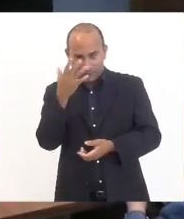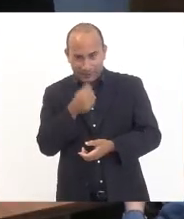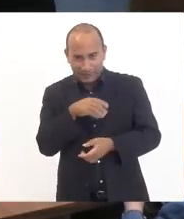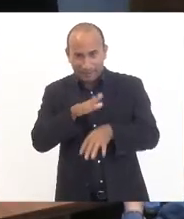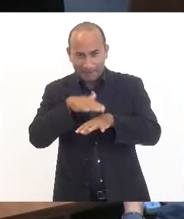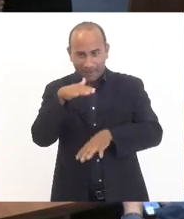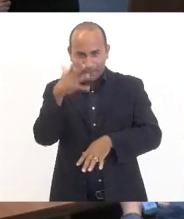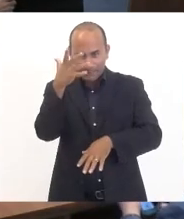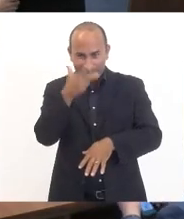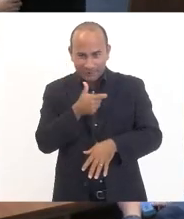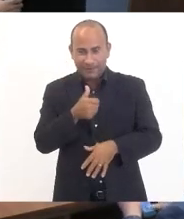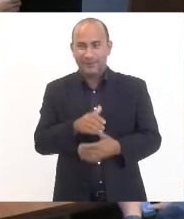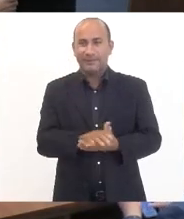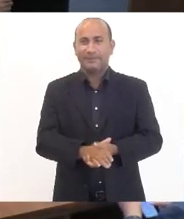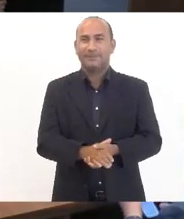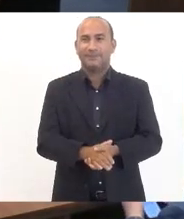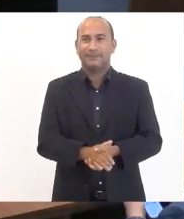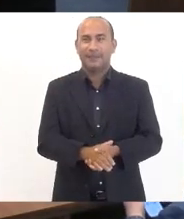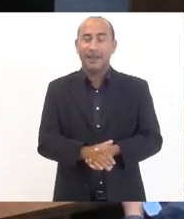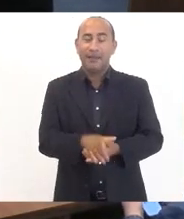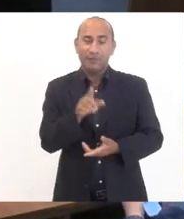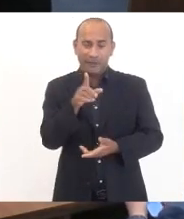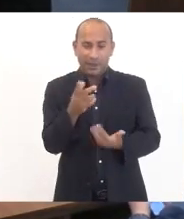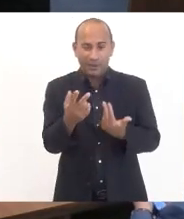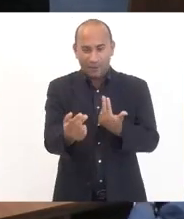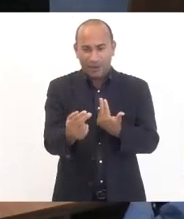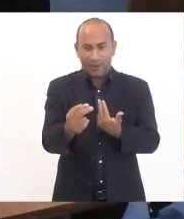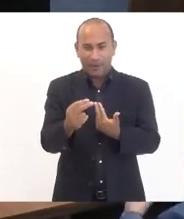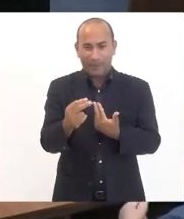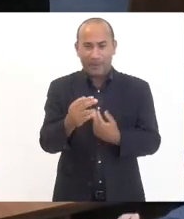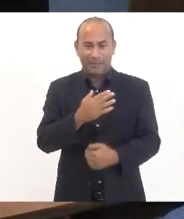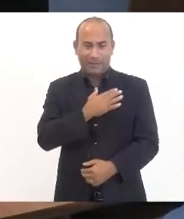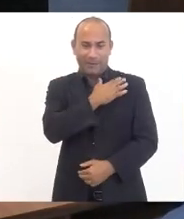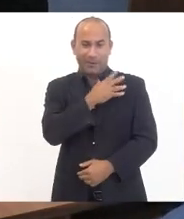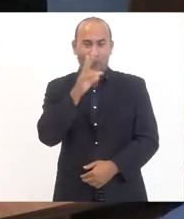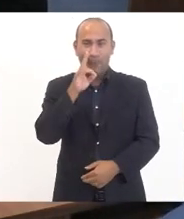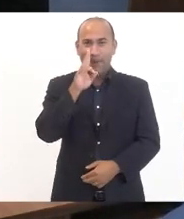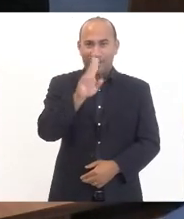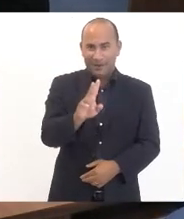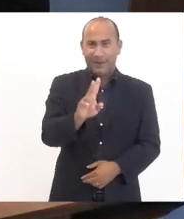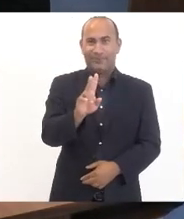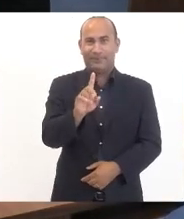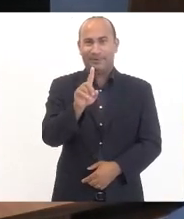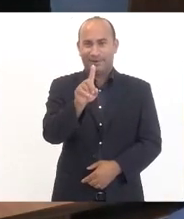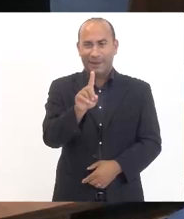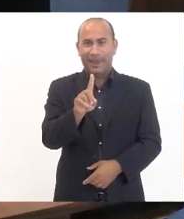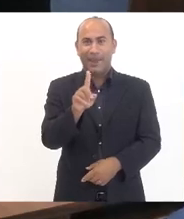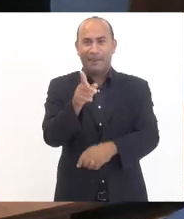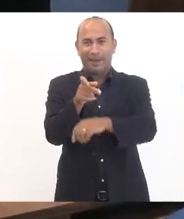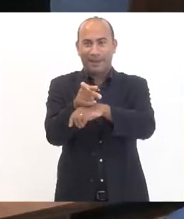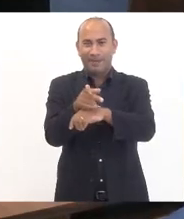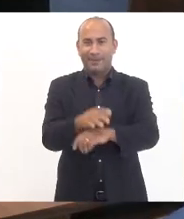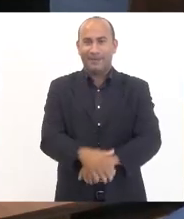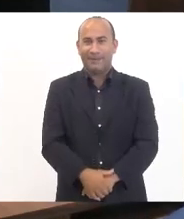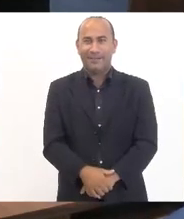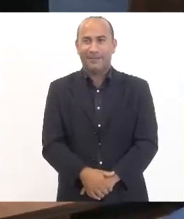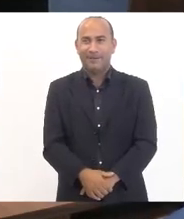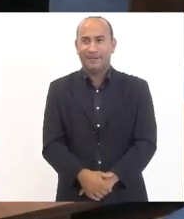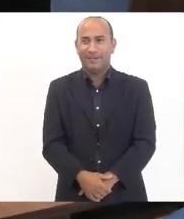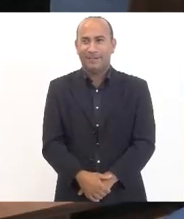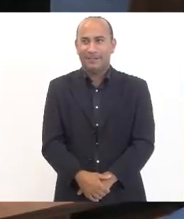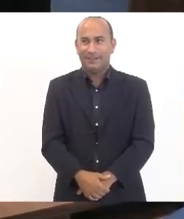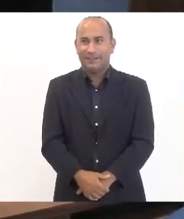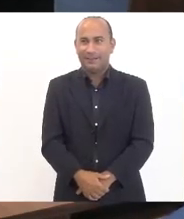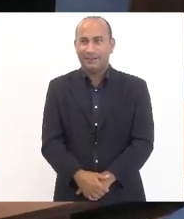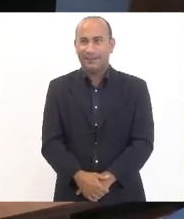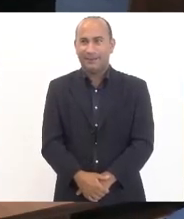ficou. Viu? Você está igual o subtenente, ele fala olhando para a câmera. Mas é rosa, é rosa.